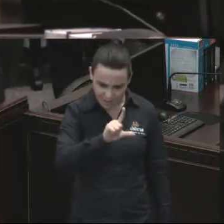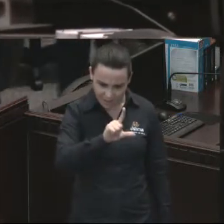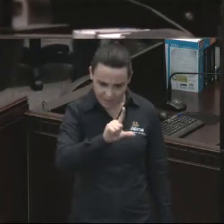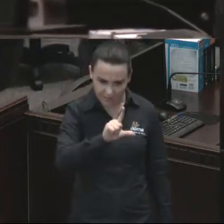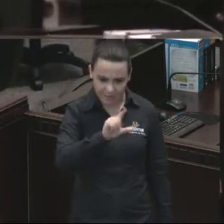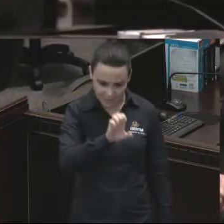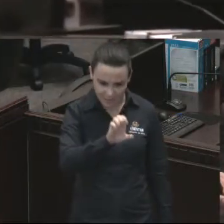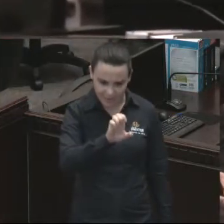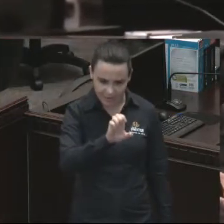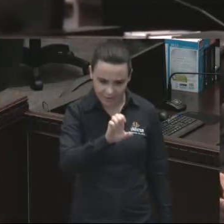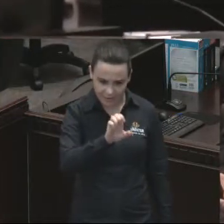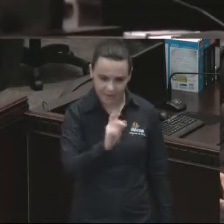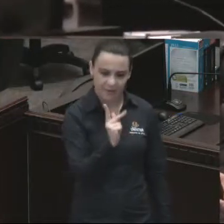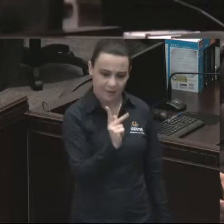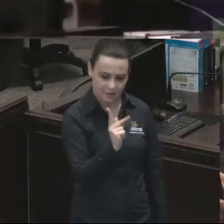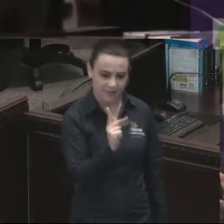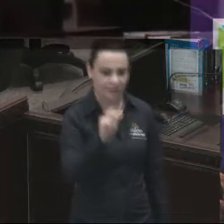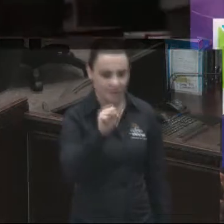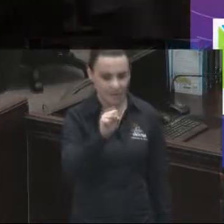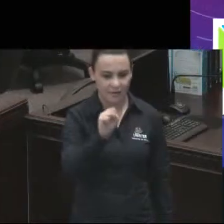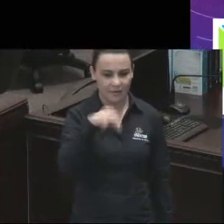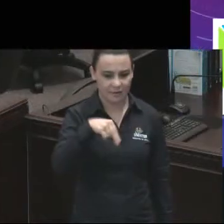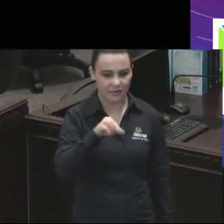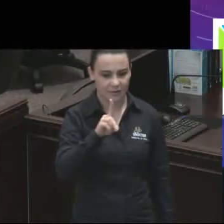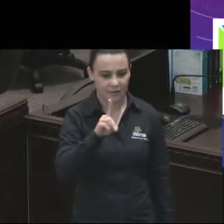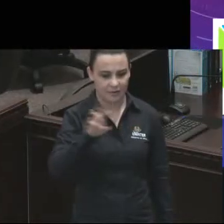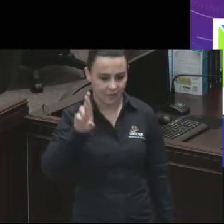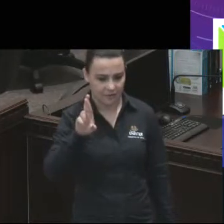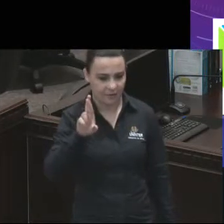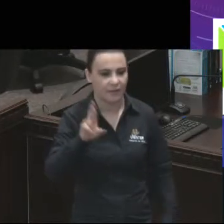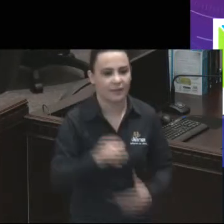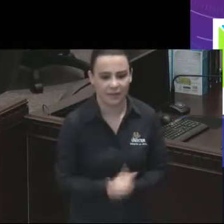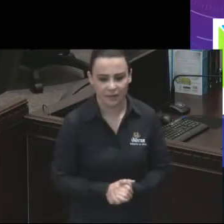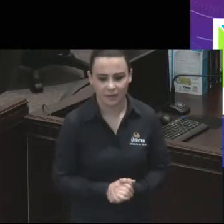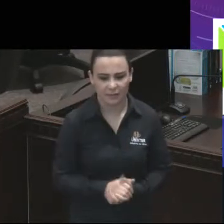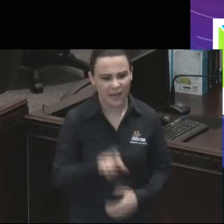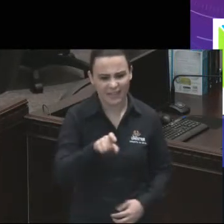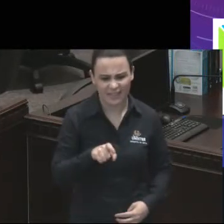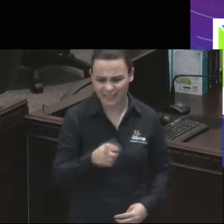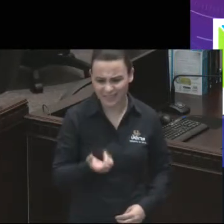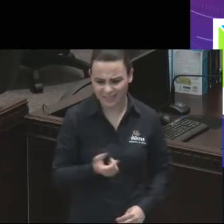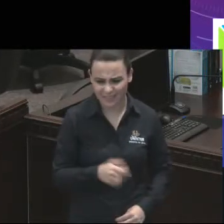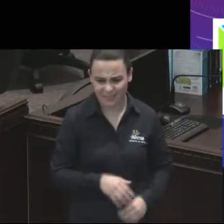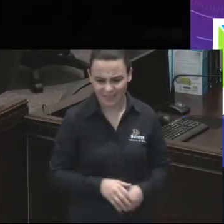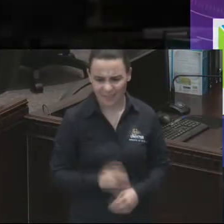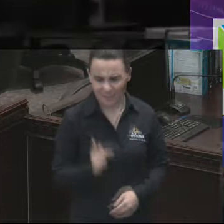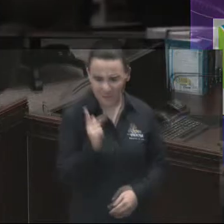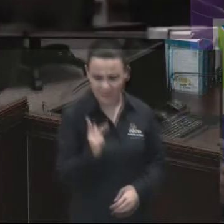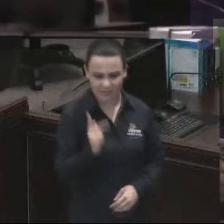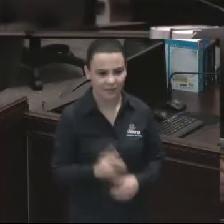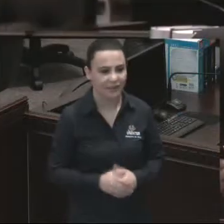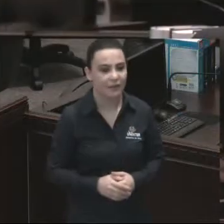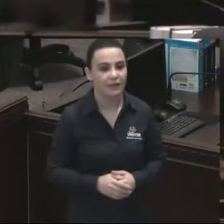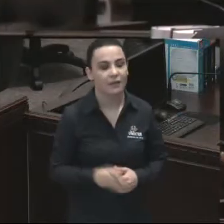Eu também gostaria de agradecer inicialmente o convite do TRT Paraná para apresentar um pouco do que a gente vem fazendo aqui no